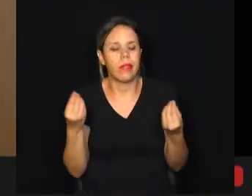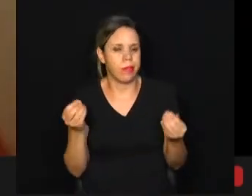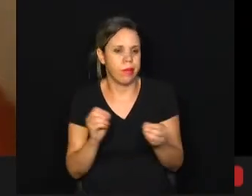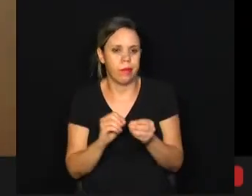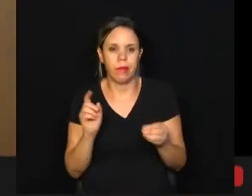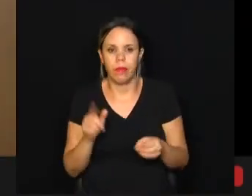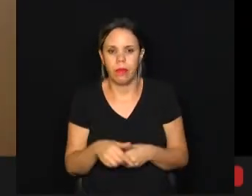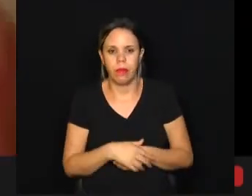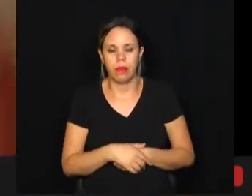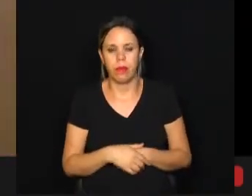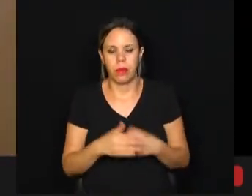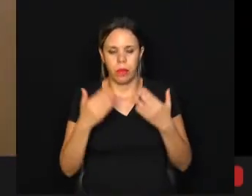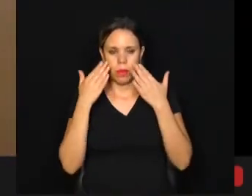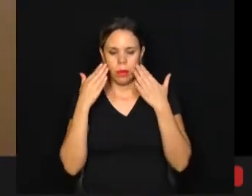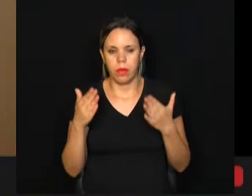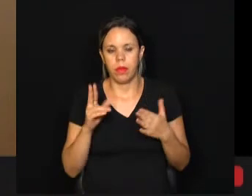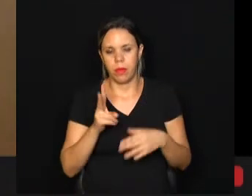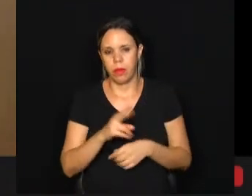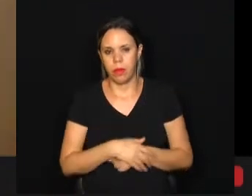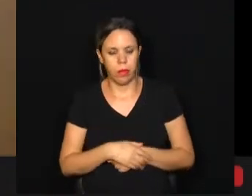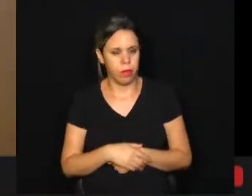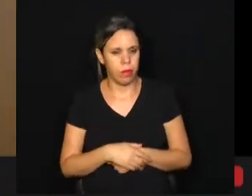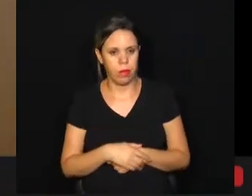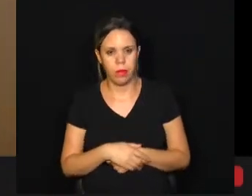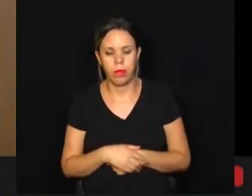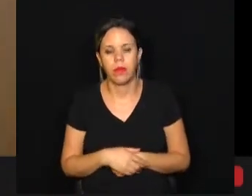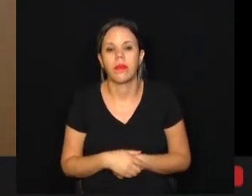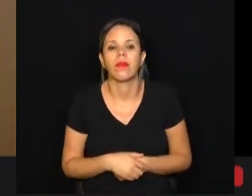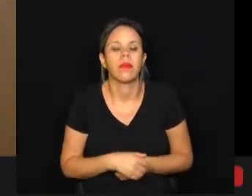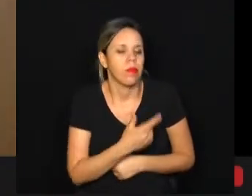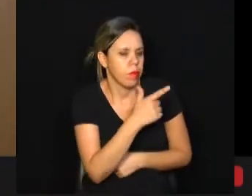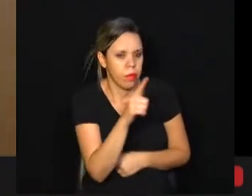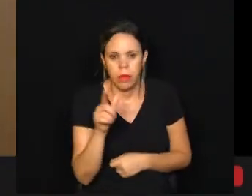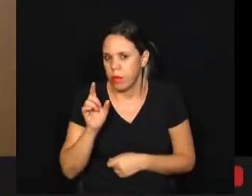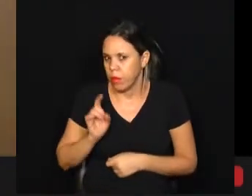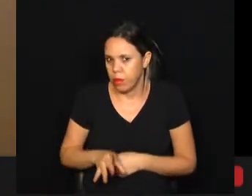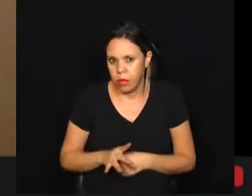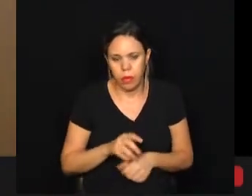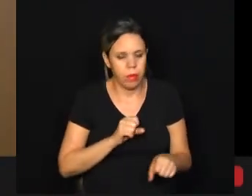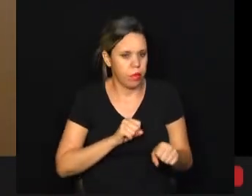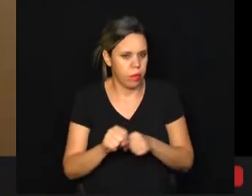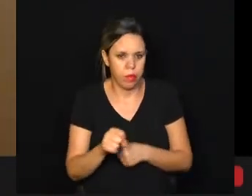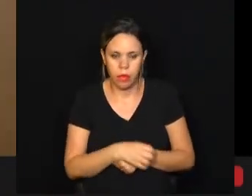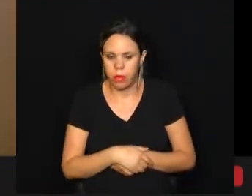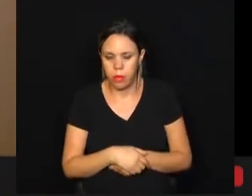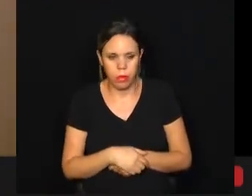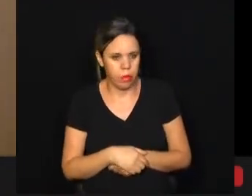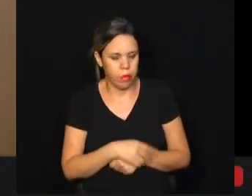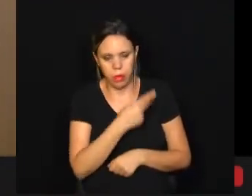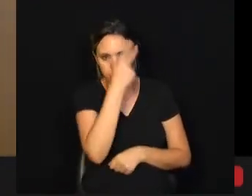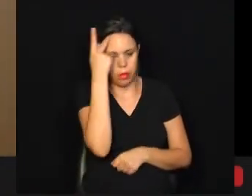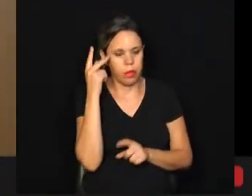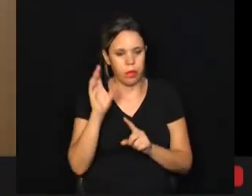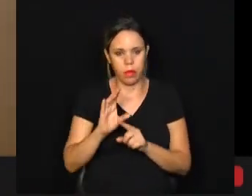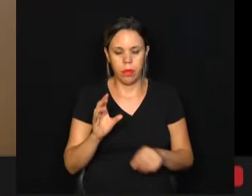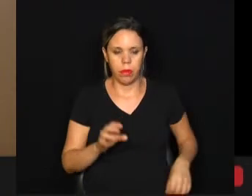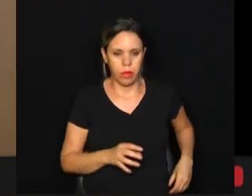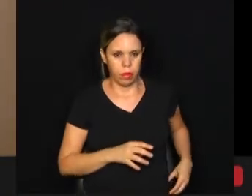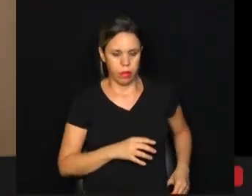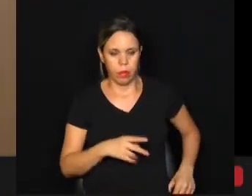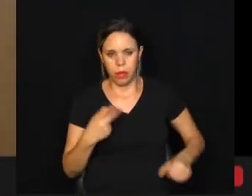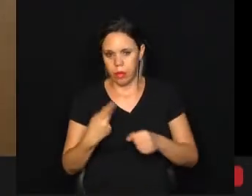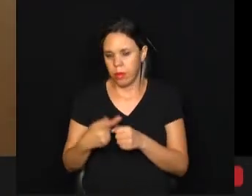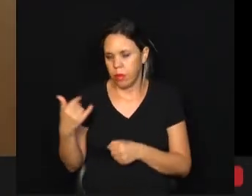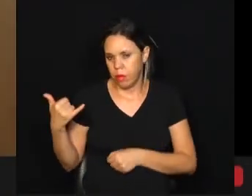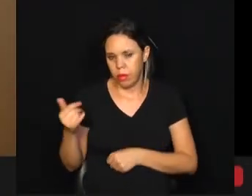isso? Publicizando. Então, a publicidade, ela não existe só para formar consumidor de produto de